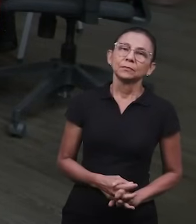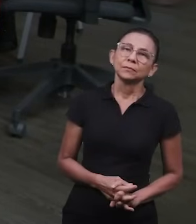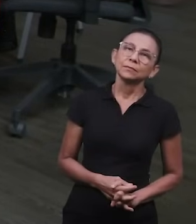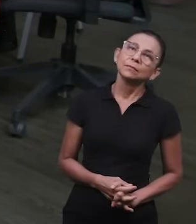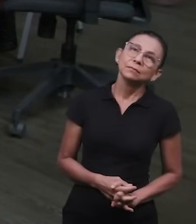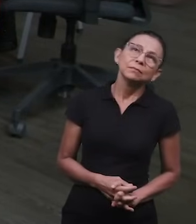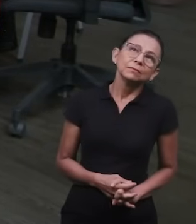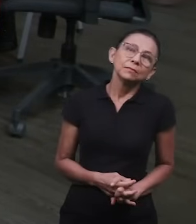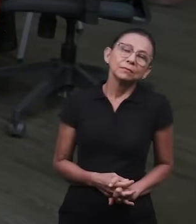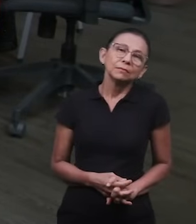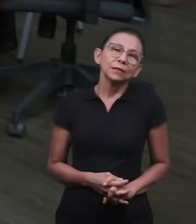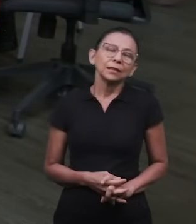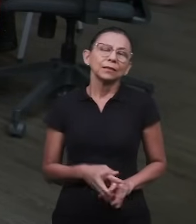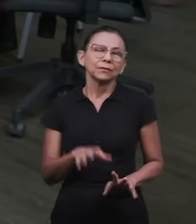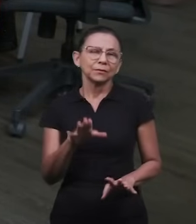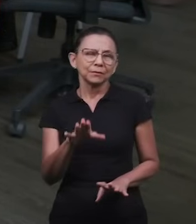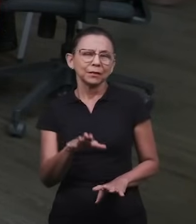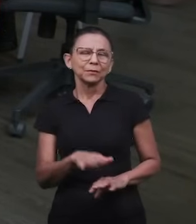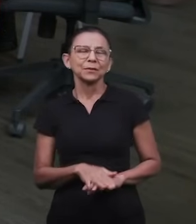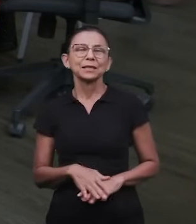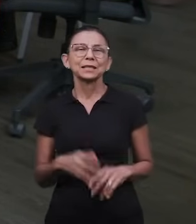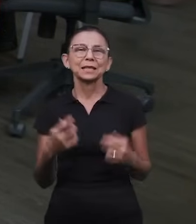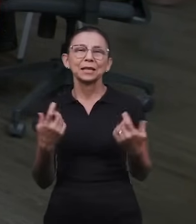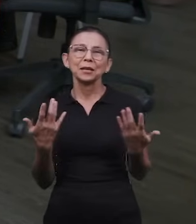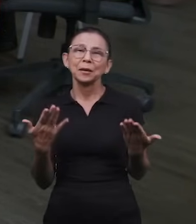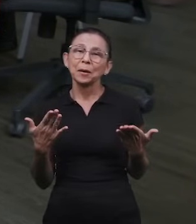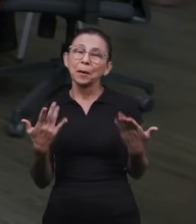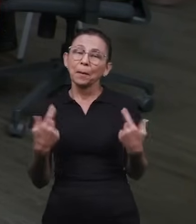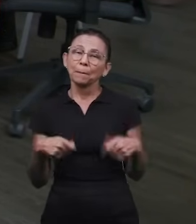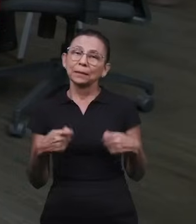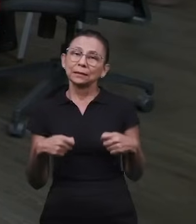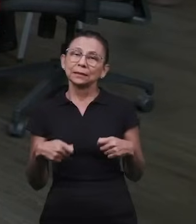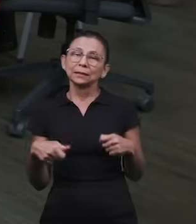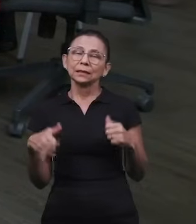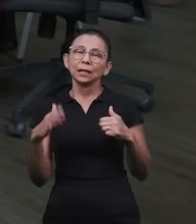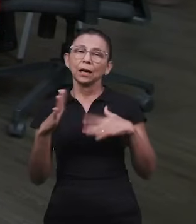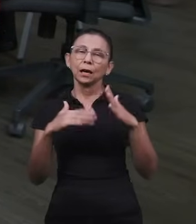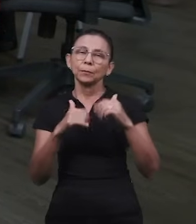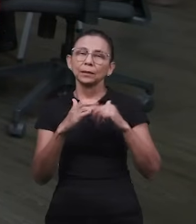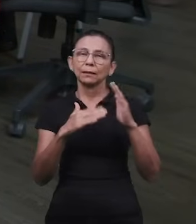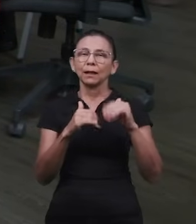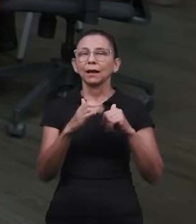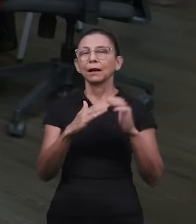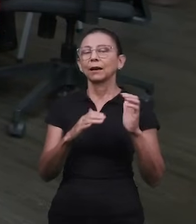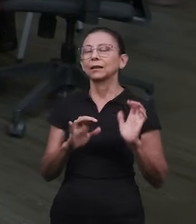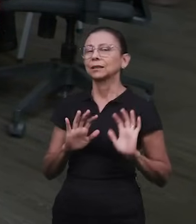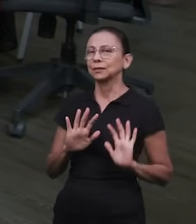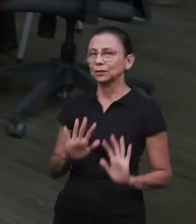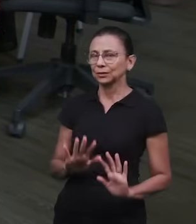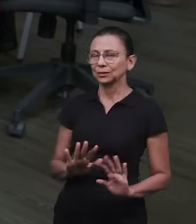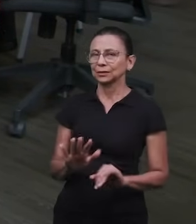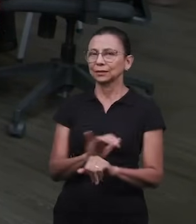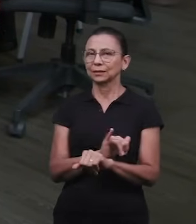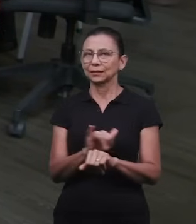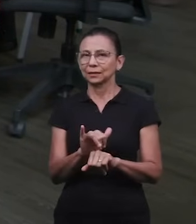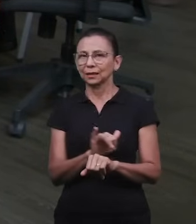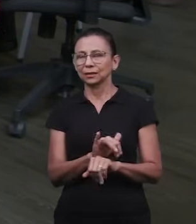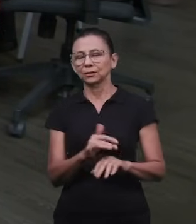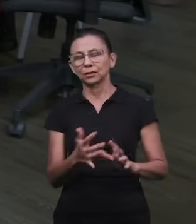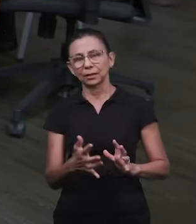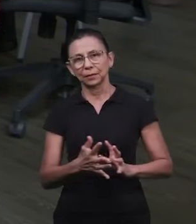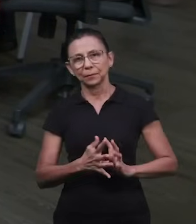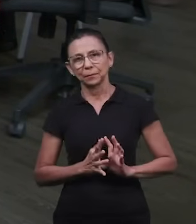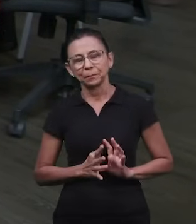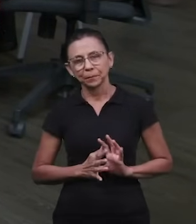mais cruel. Mas você pode ser habilidoso. É claro, normalmente o novo convertido não tem essa habilidade. Mas não tem, você é habilidoso. O que